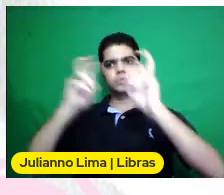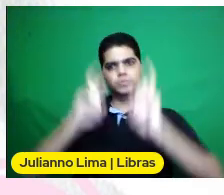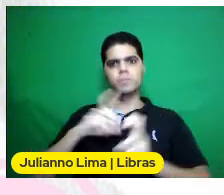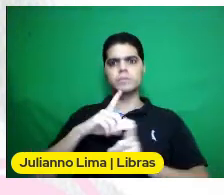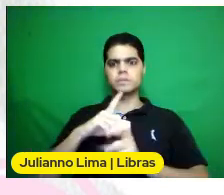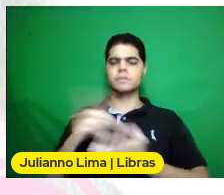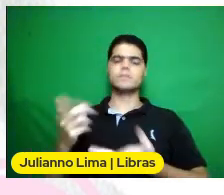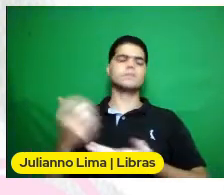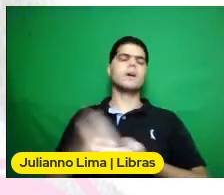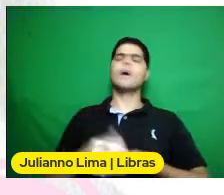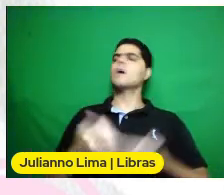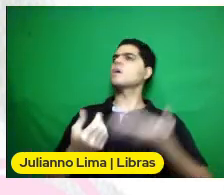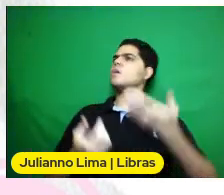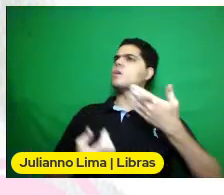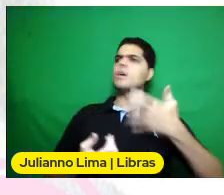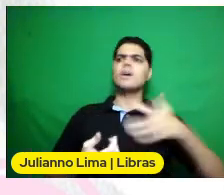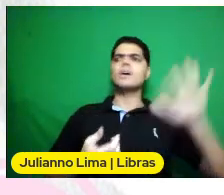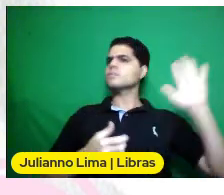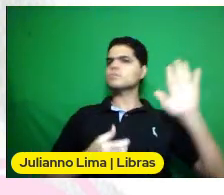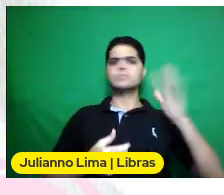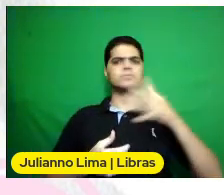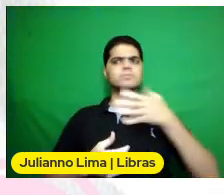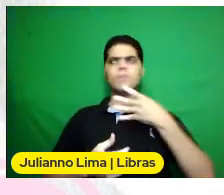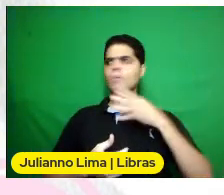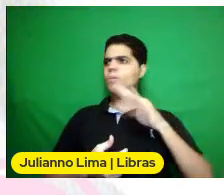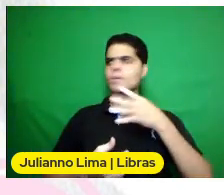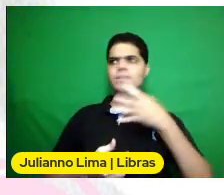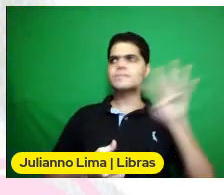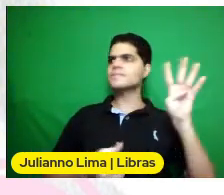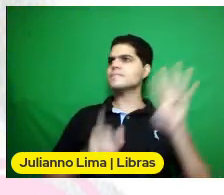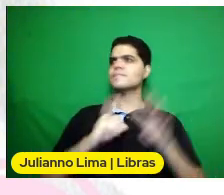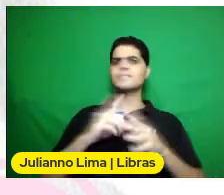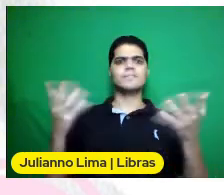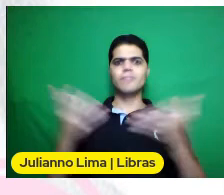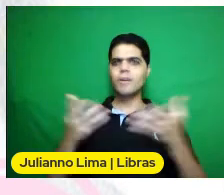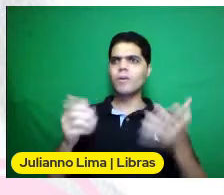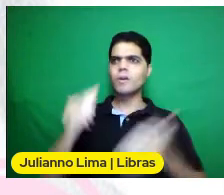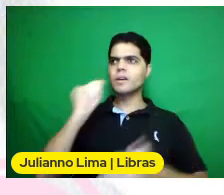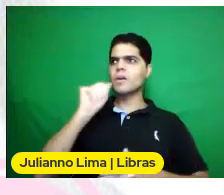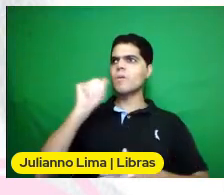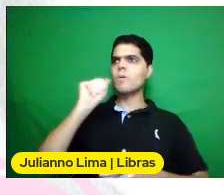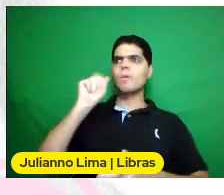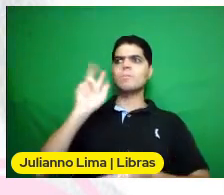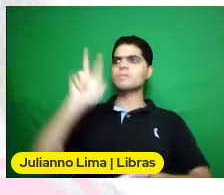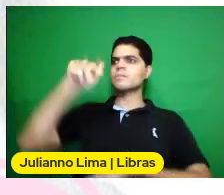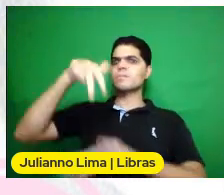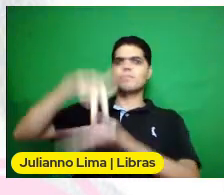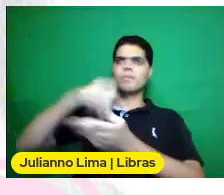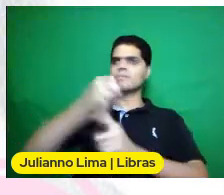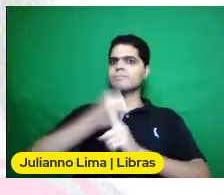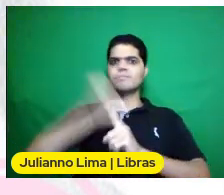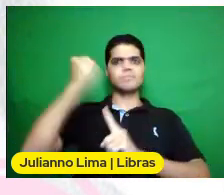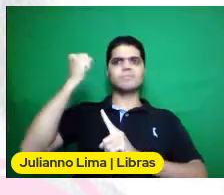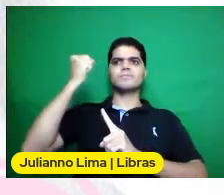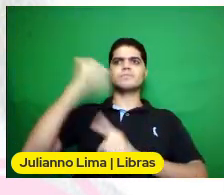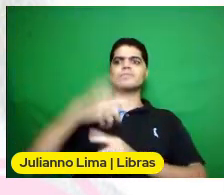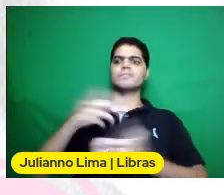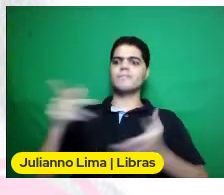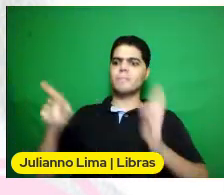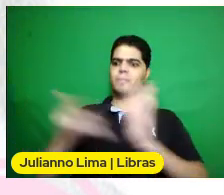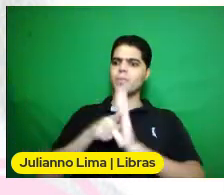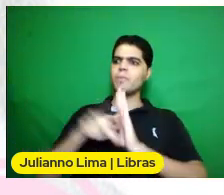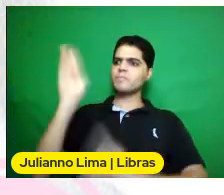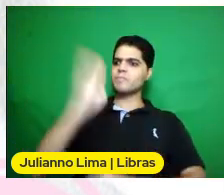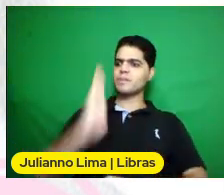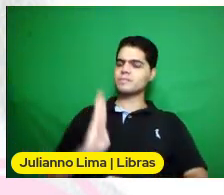conhecia. A gente tem uma Mulan, como de novo, a gente tem uma Mulan brasileira, a gente tem uma Joana d'Arc brasileira, e eu não conhecia. E assim como ela,